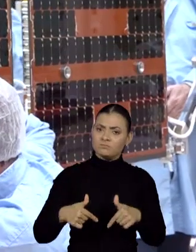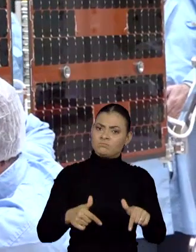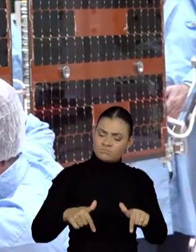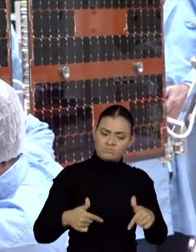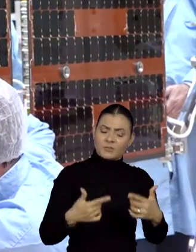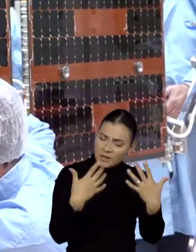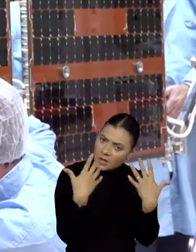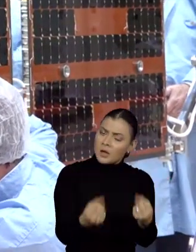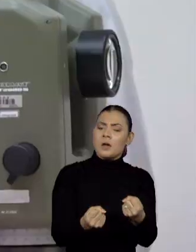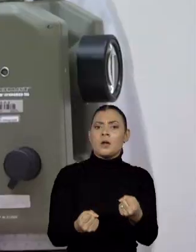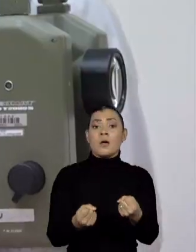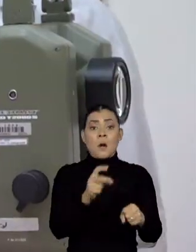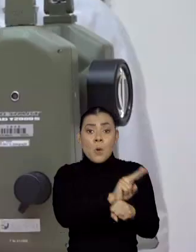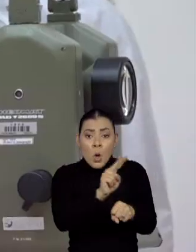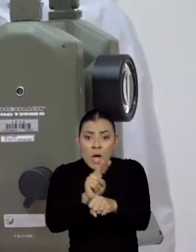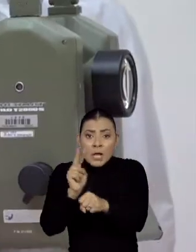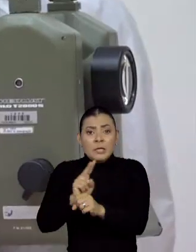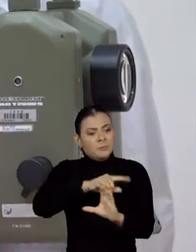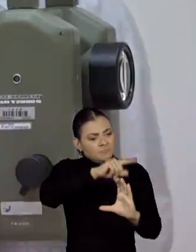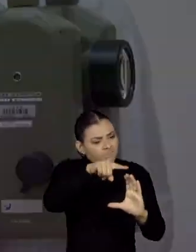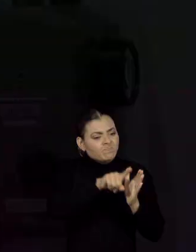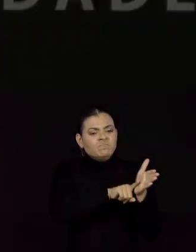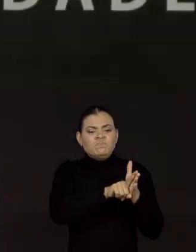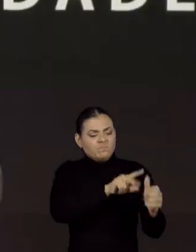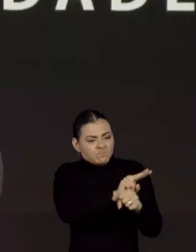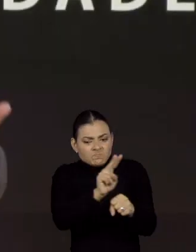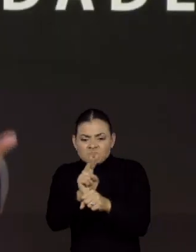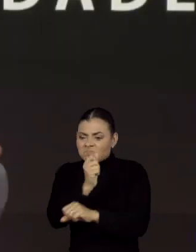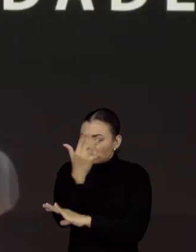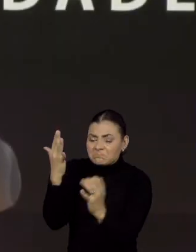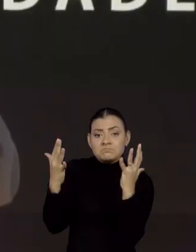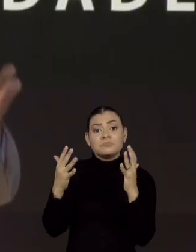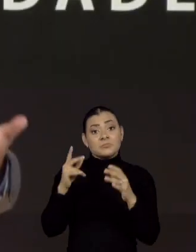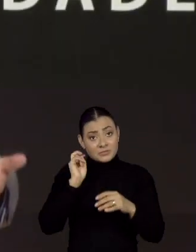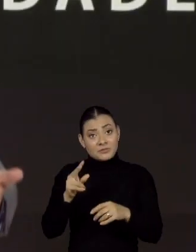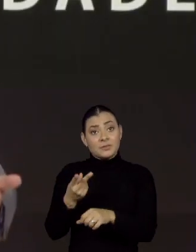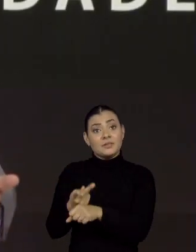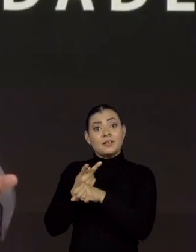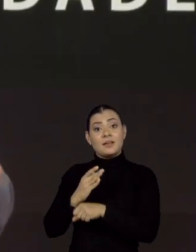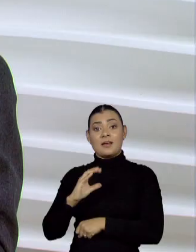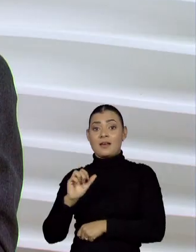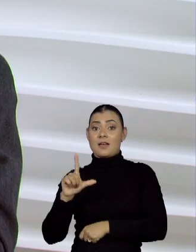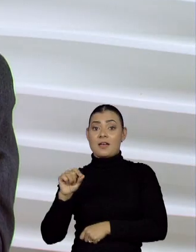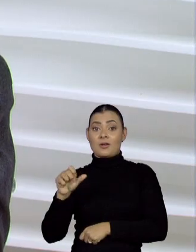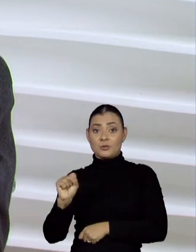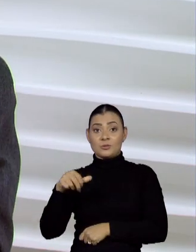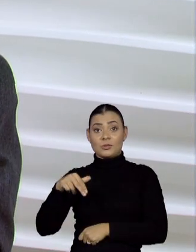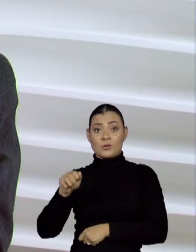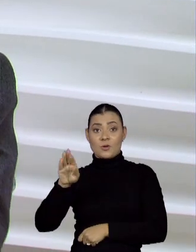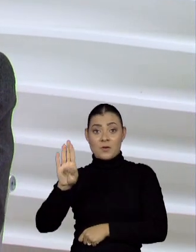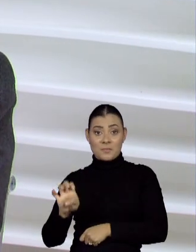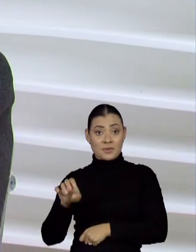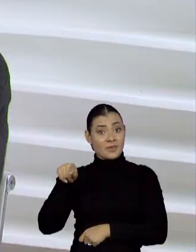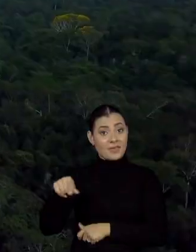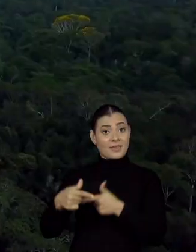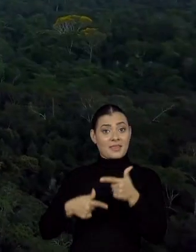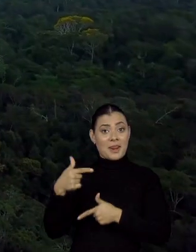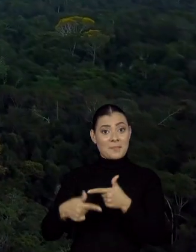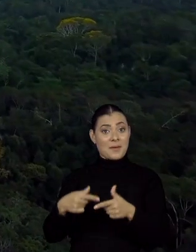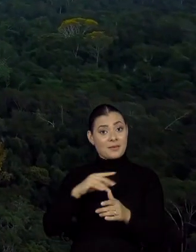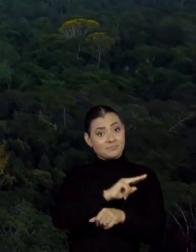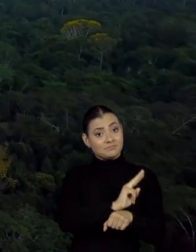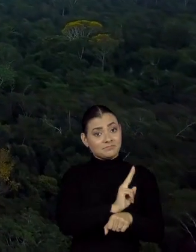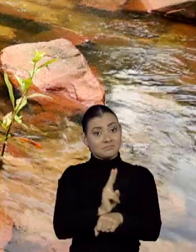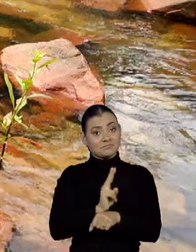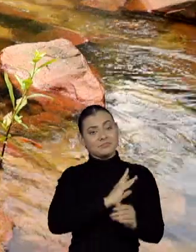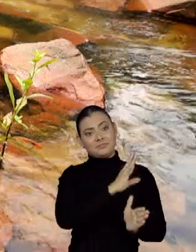de preservar a ciência, eles deram o prêmio ao professor Carlos Nobre pelo trabalho na Amazônia, né?